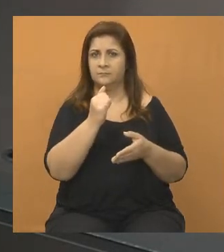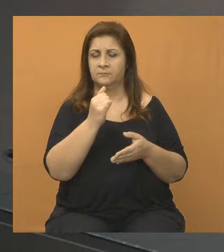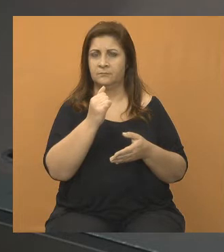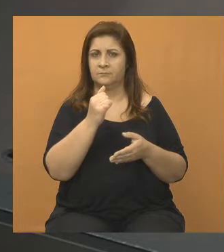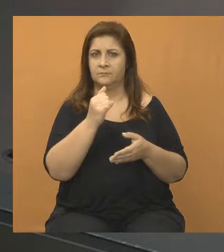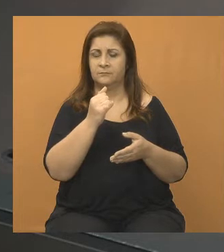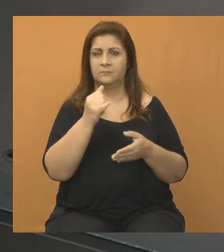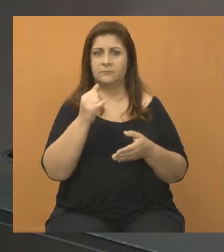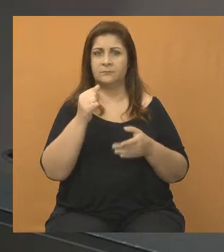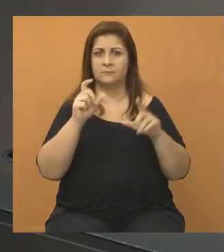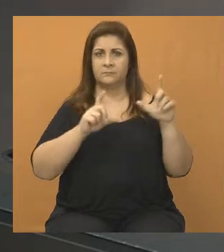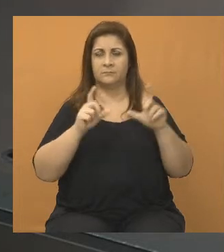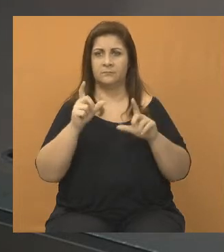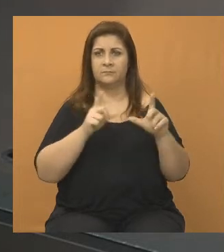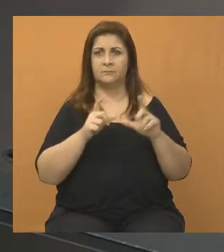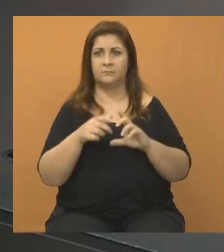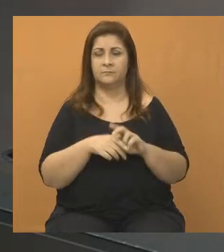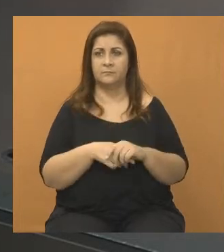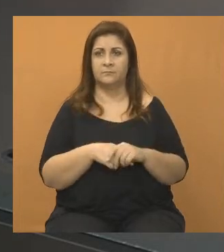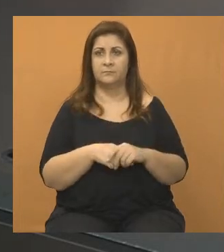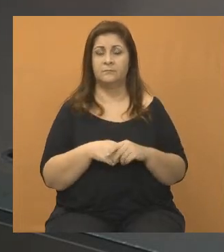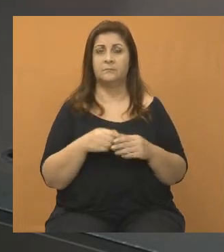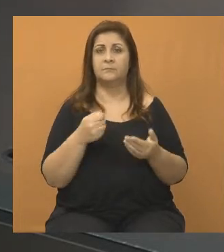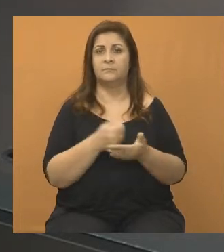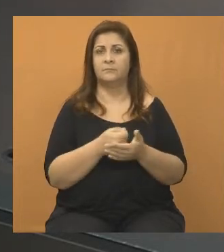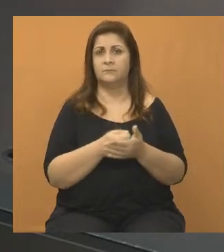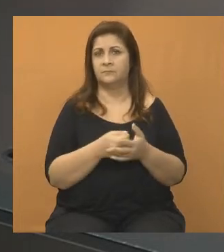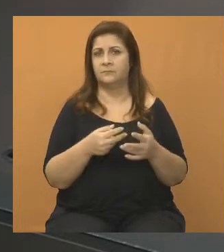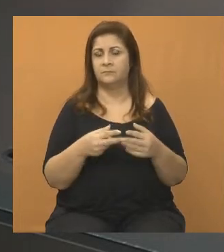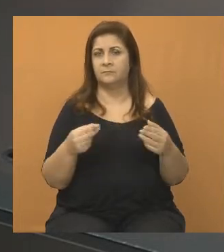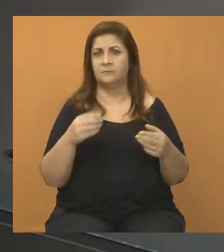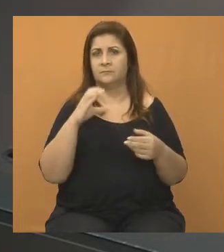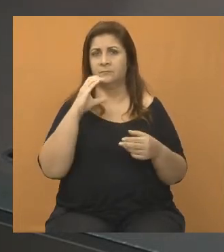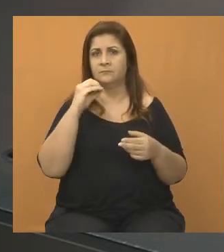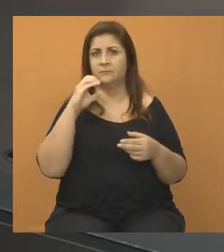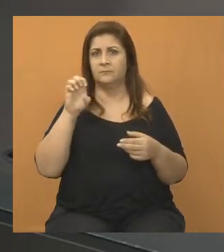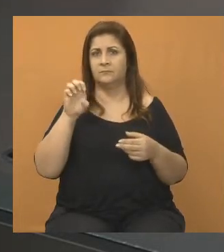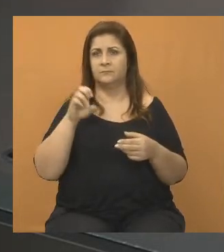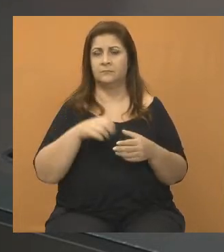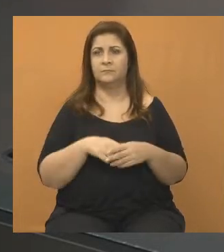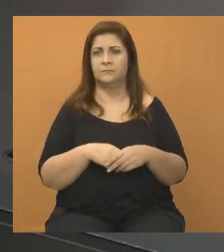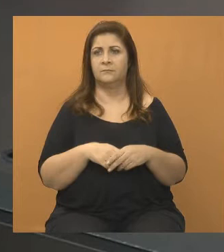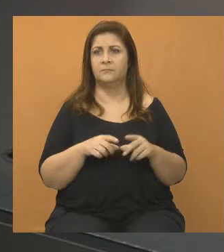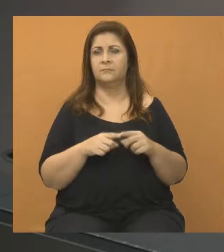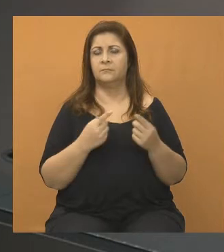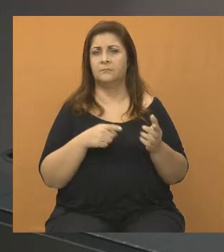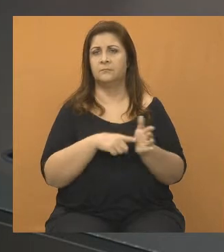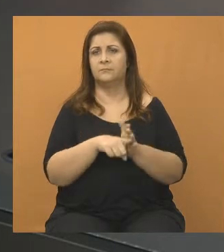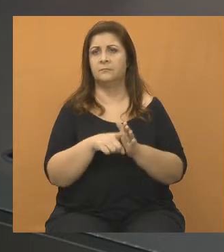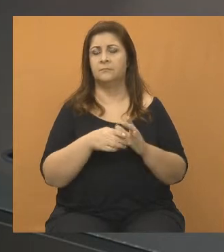para os investimentos no córrego do Turi, né? Mas a pergunta